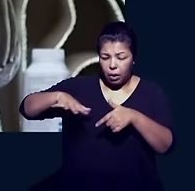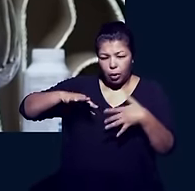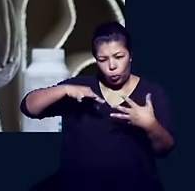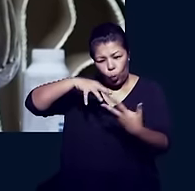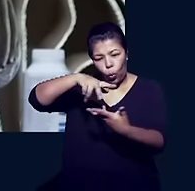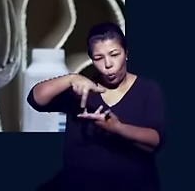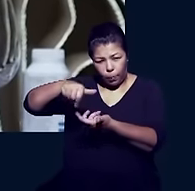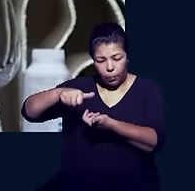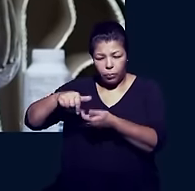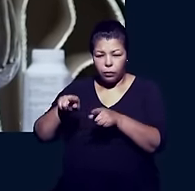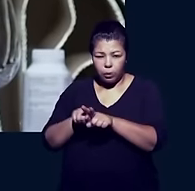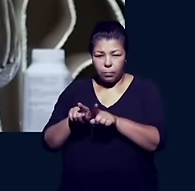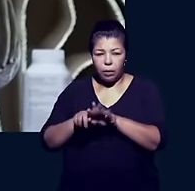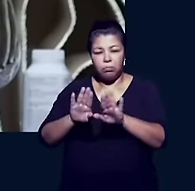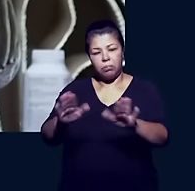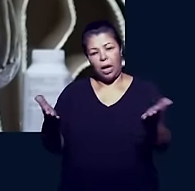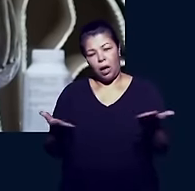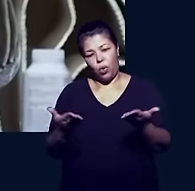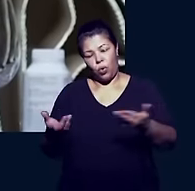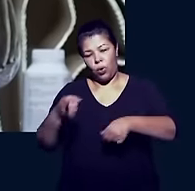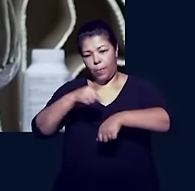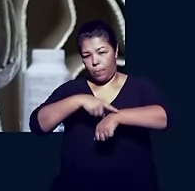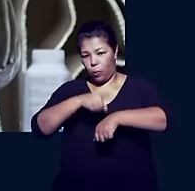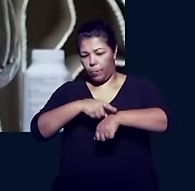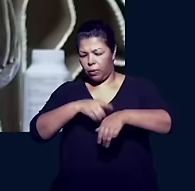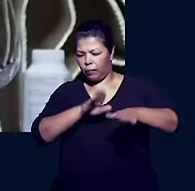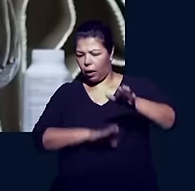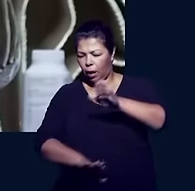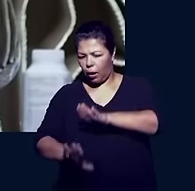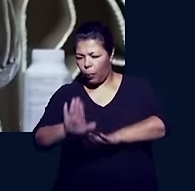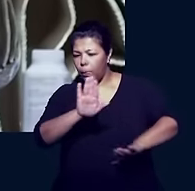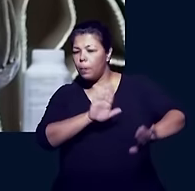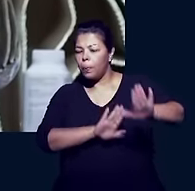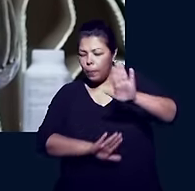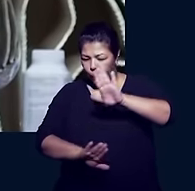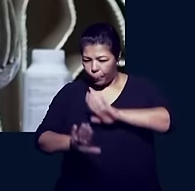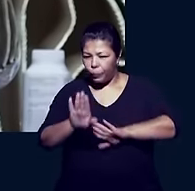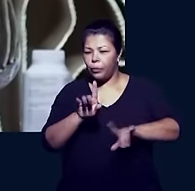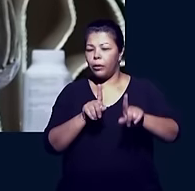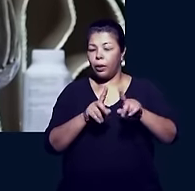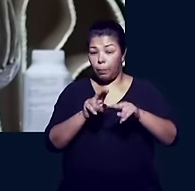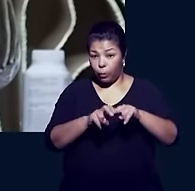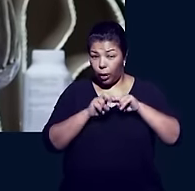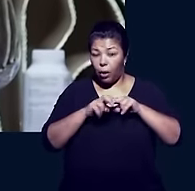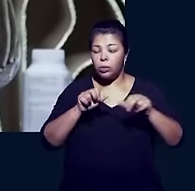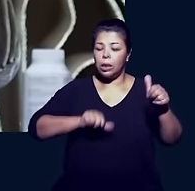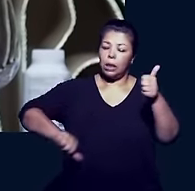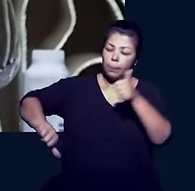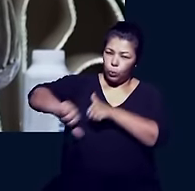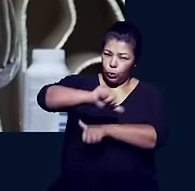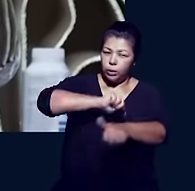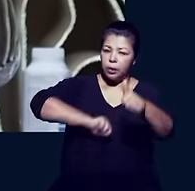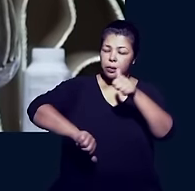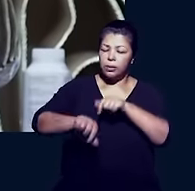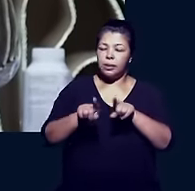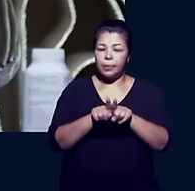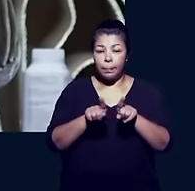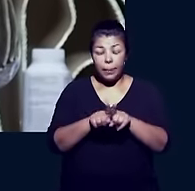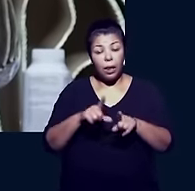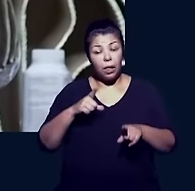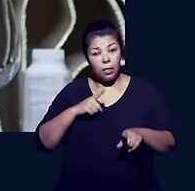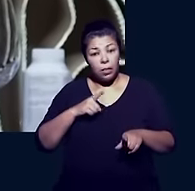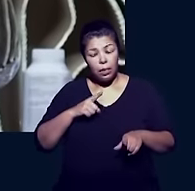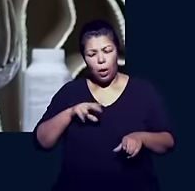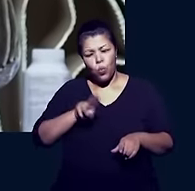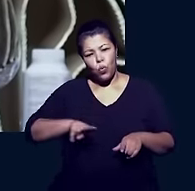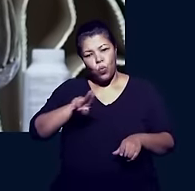oportunidade que a gente vê a gente tá num momento de pouco mais de cautela aqui por esse momento de transição né a gente a ter um consumo americano por mais que